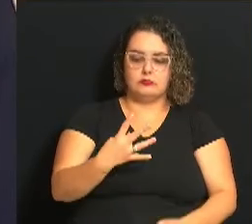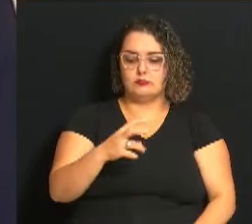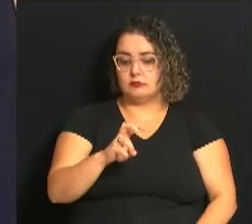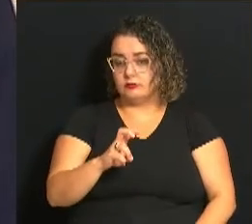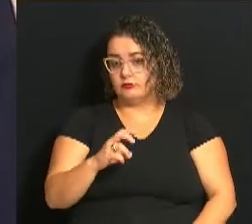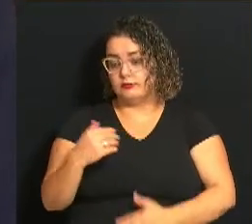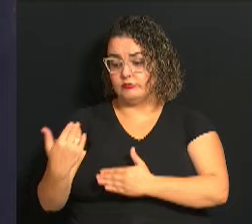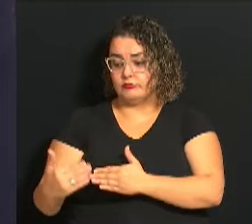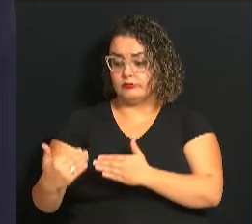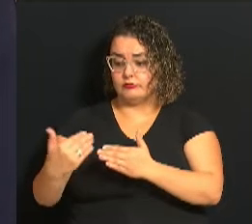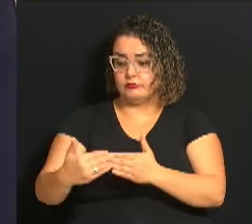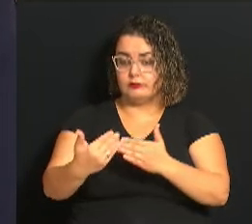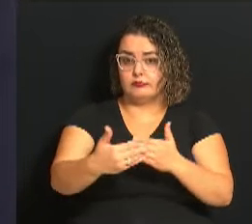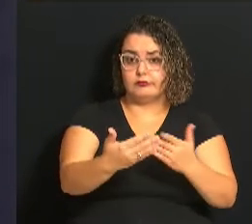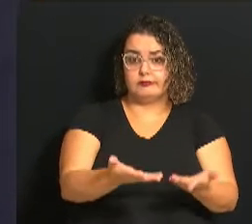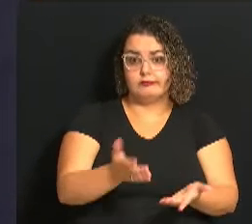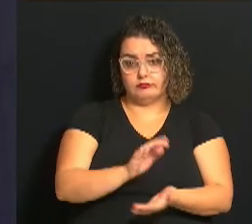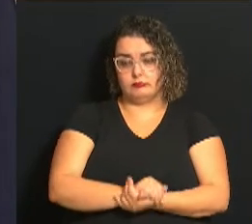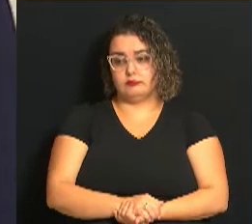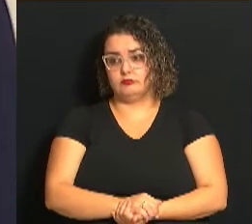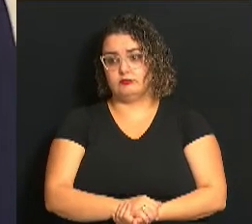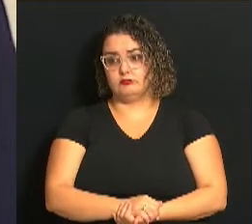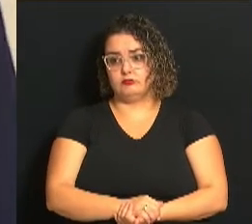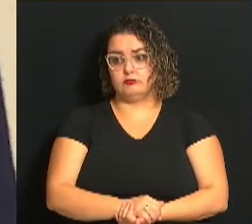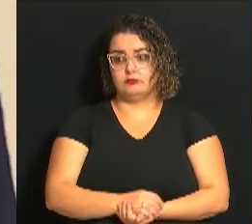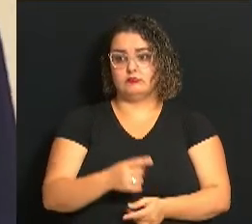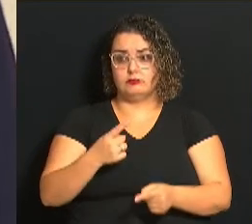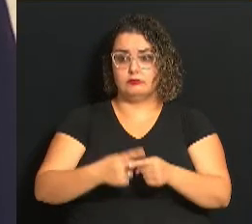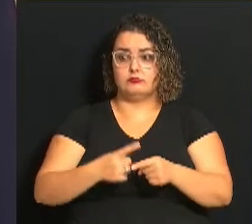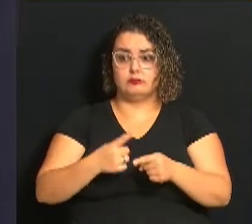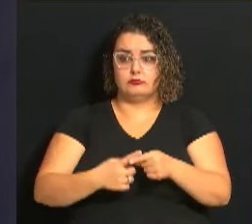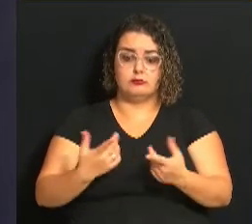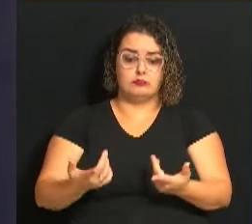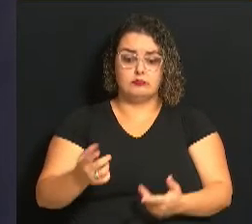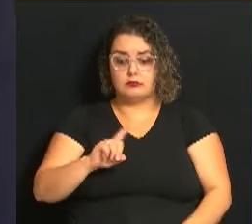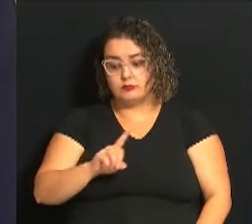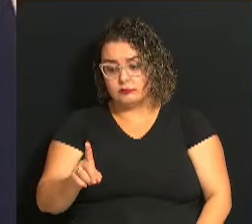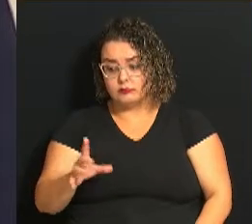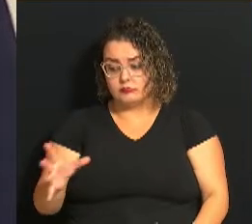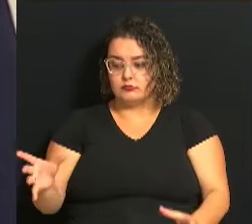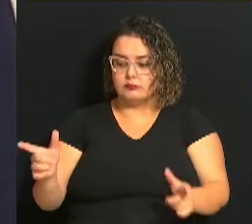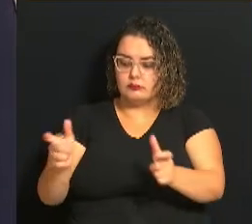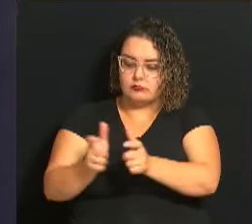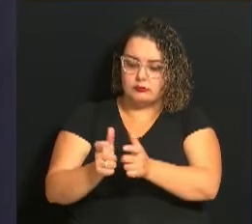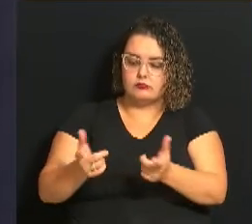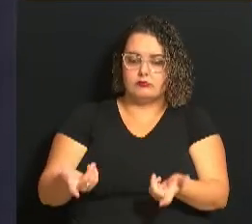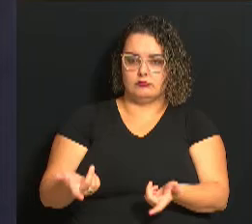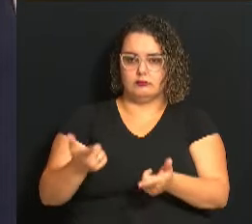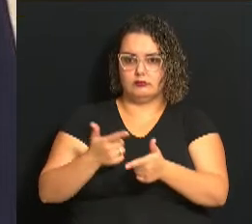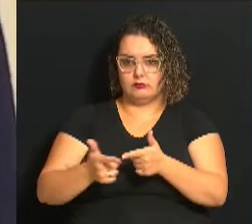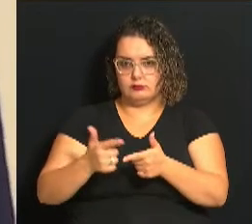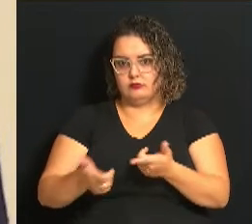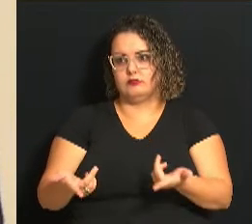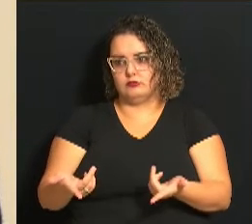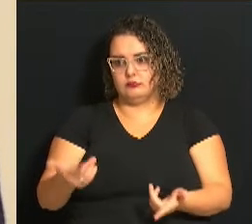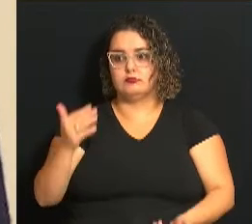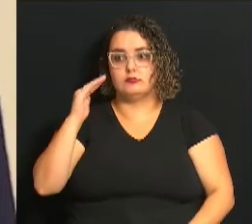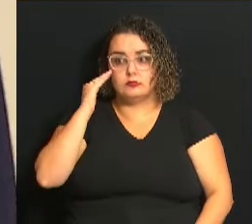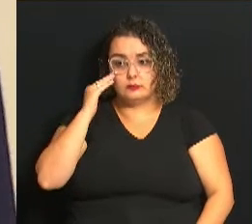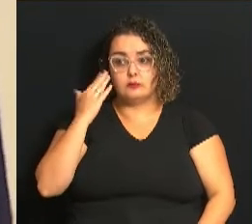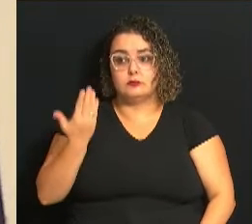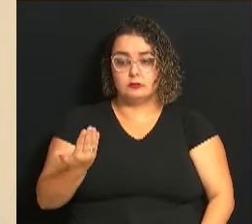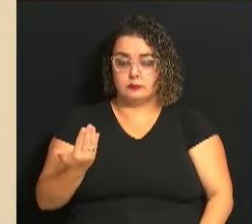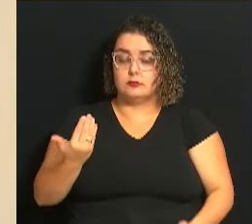de expediente. Então, por que não isso ser, né, equacionado e diminuído? Então, a gente entende que, às vezes, o